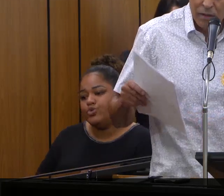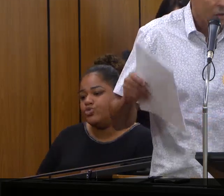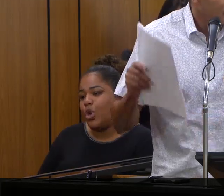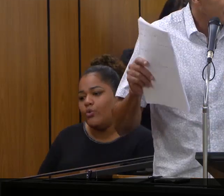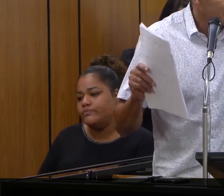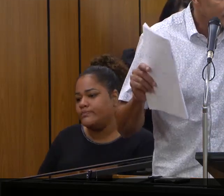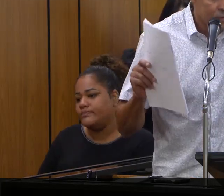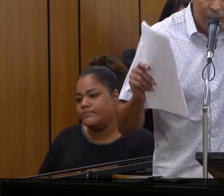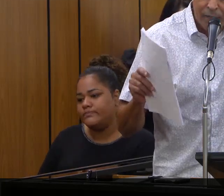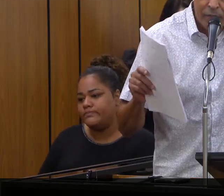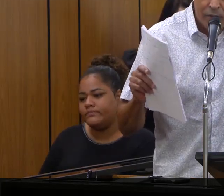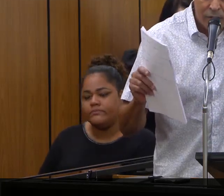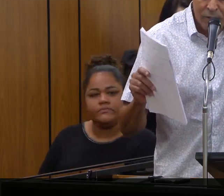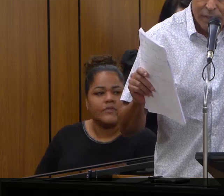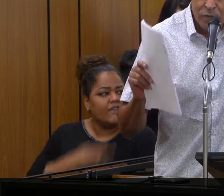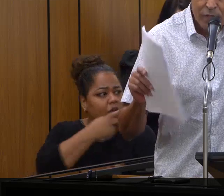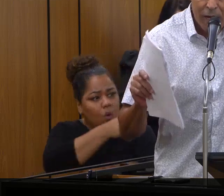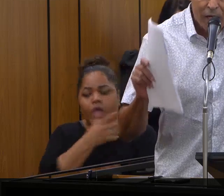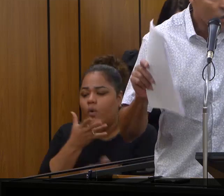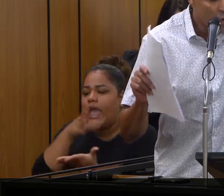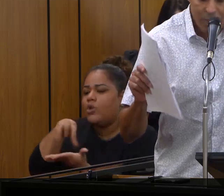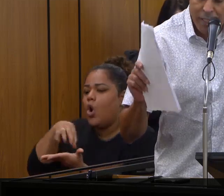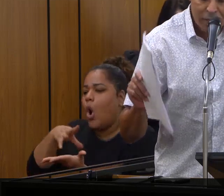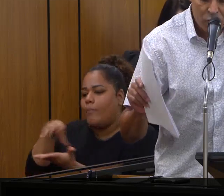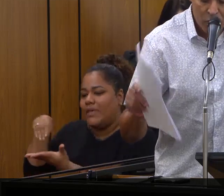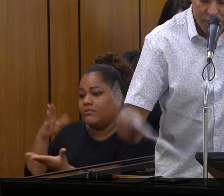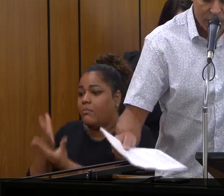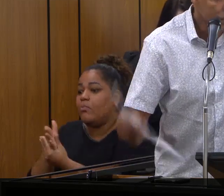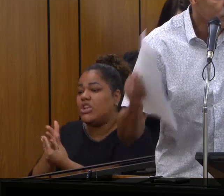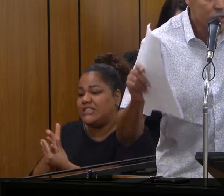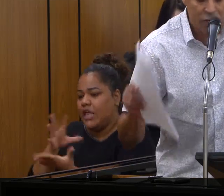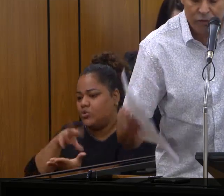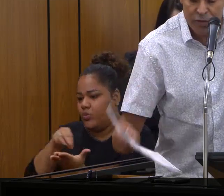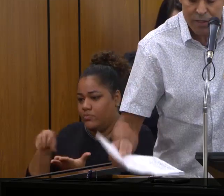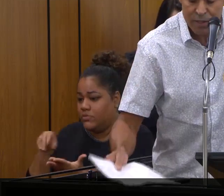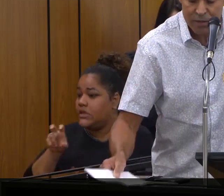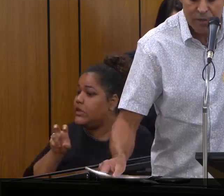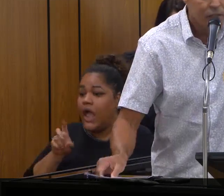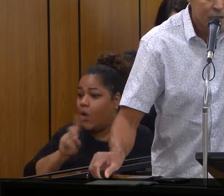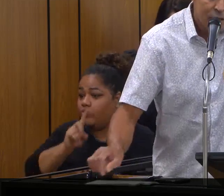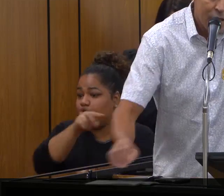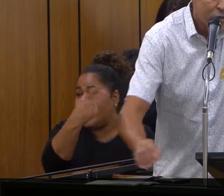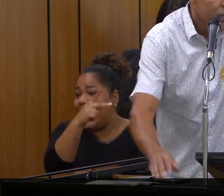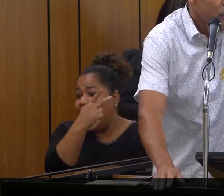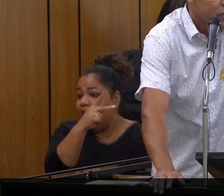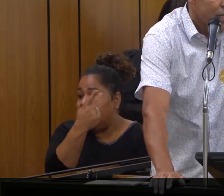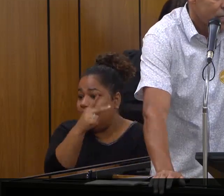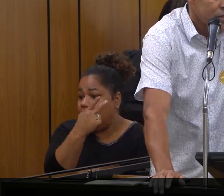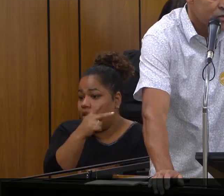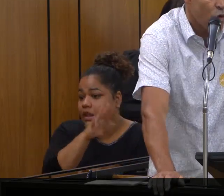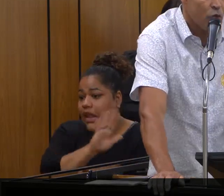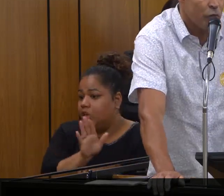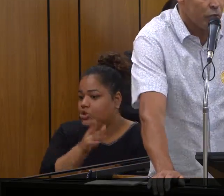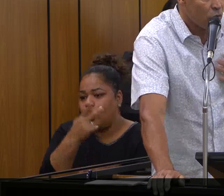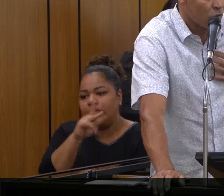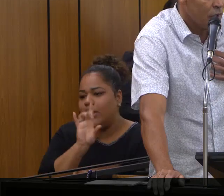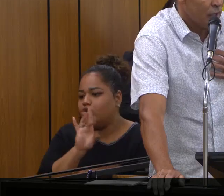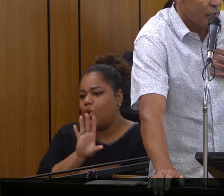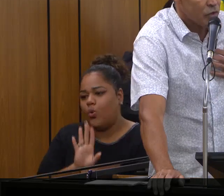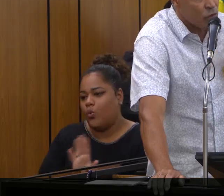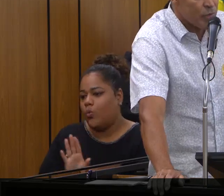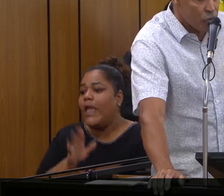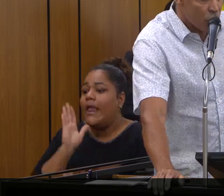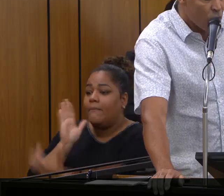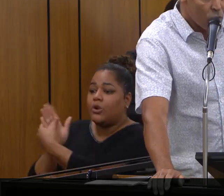tá que gráficas também essa audiência Então tá a cobra tá aqui do processo eu vou deixar com vocês e aí o que que acontece como eu